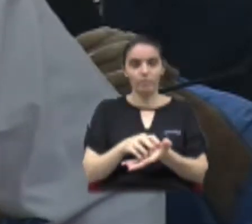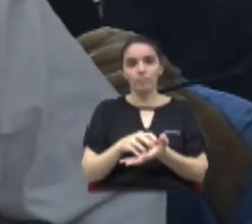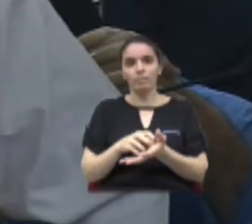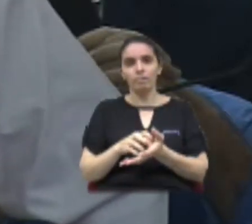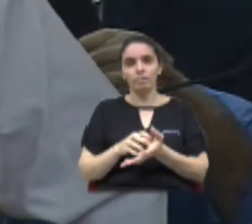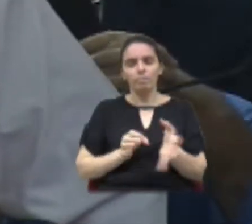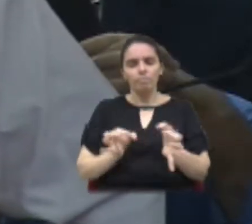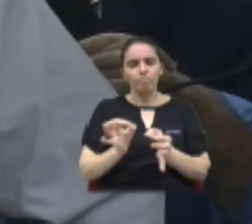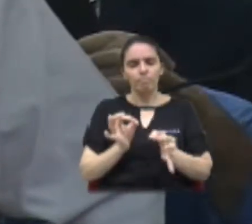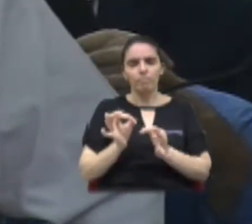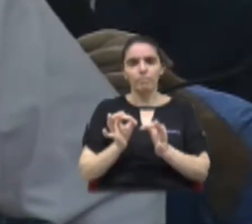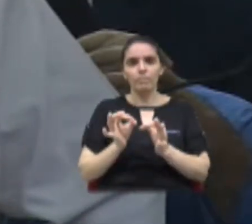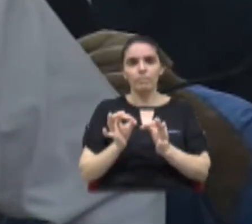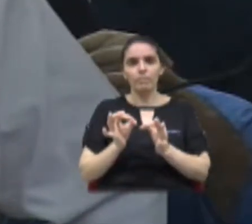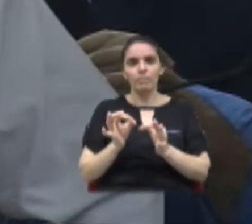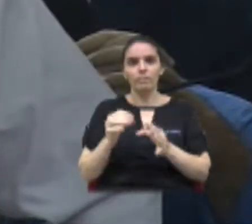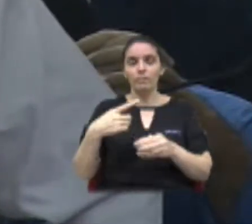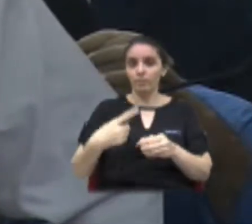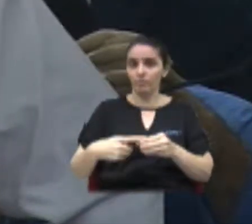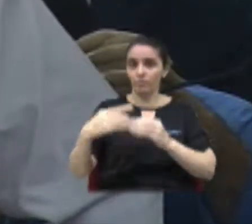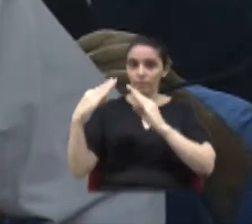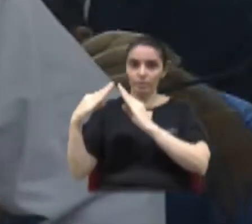Habitação o direito.